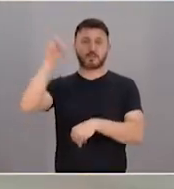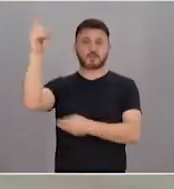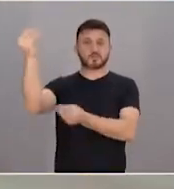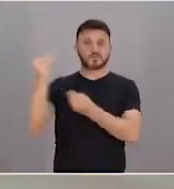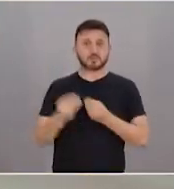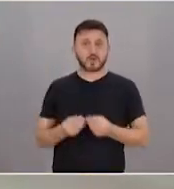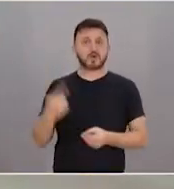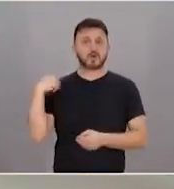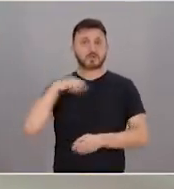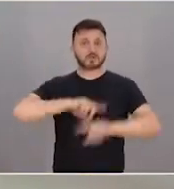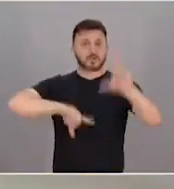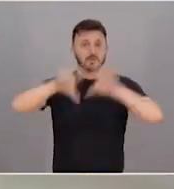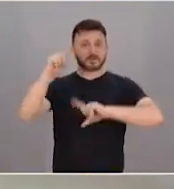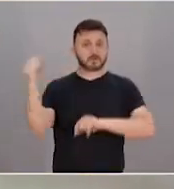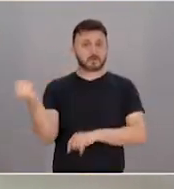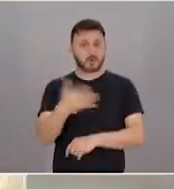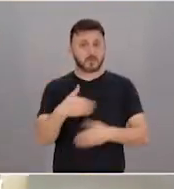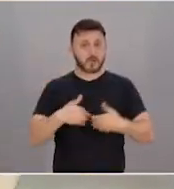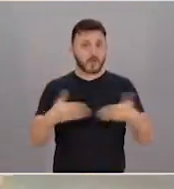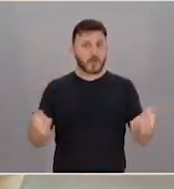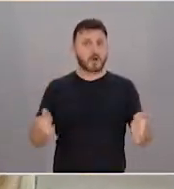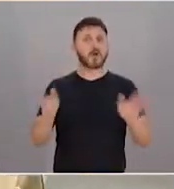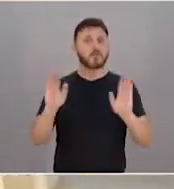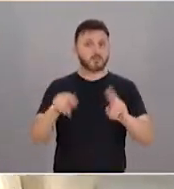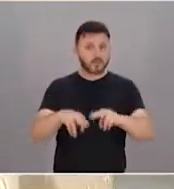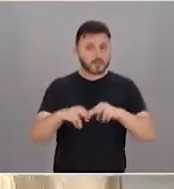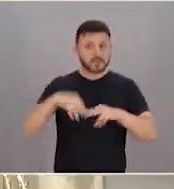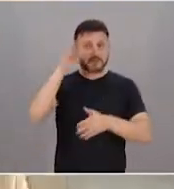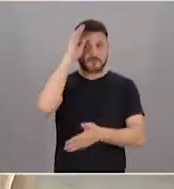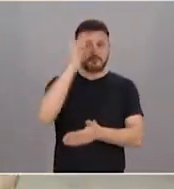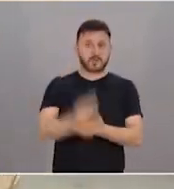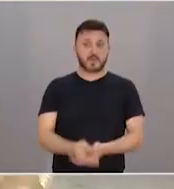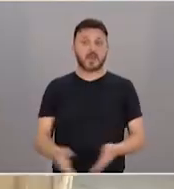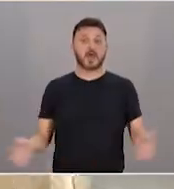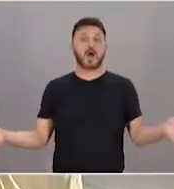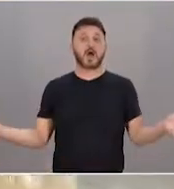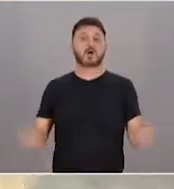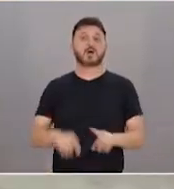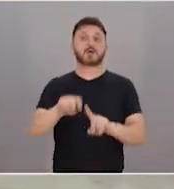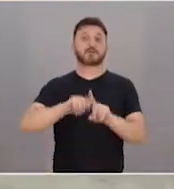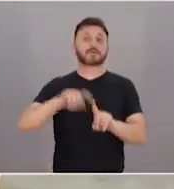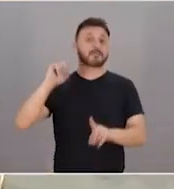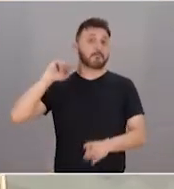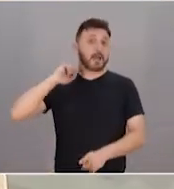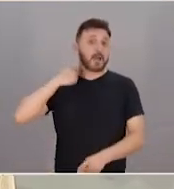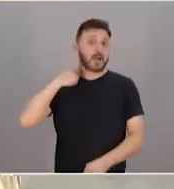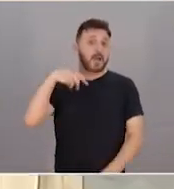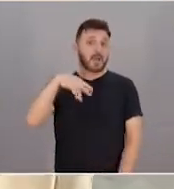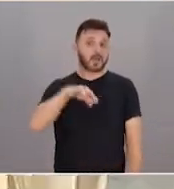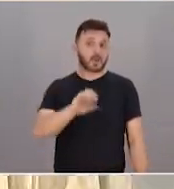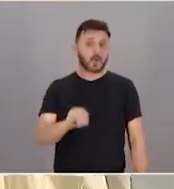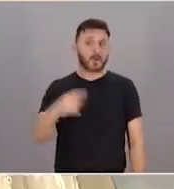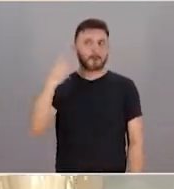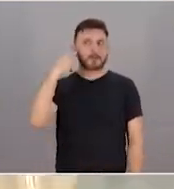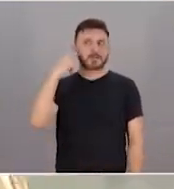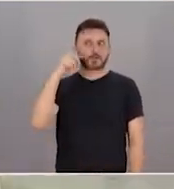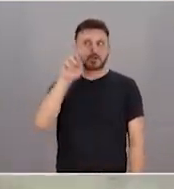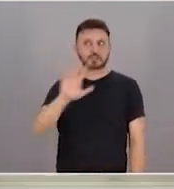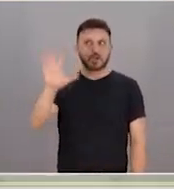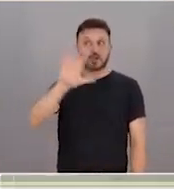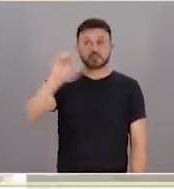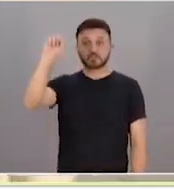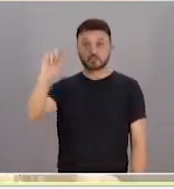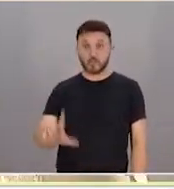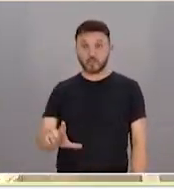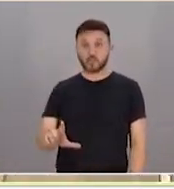meus irmãos. Agora nós estamos em pleno mês de maio, pensando na região sul, e Deus